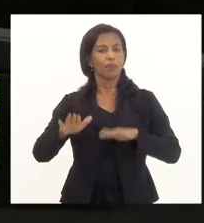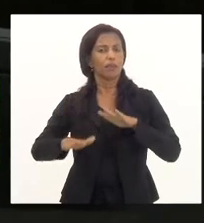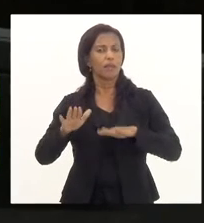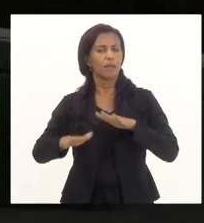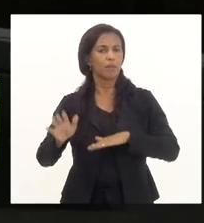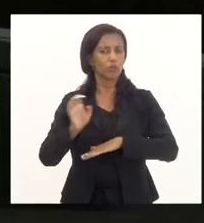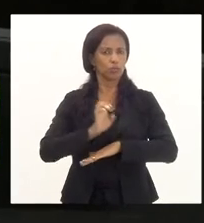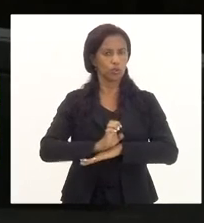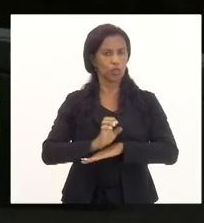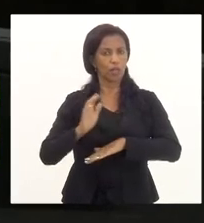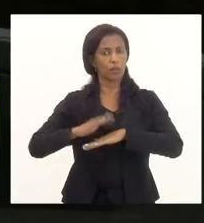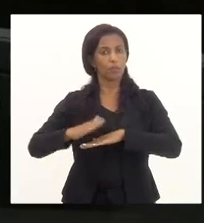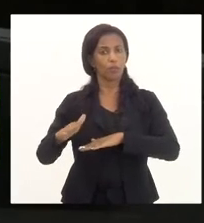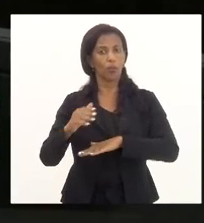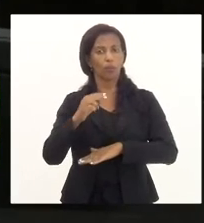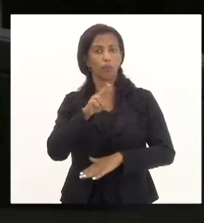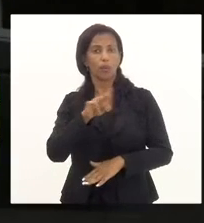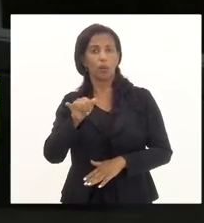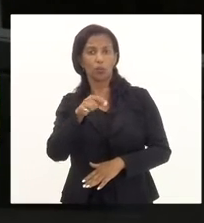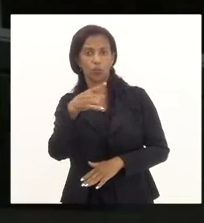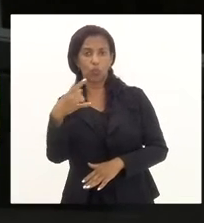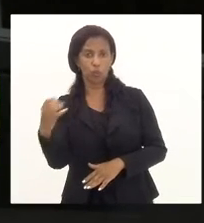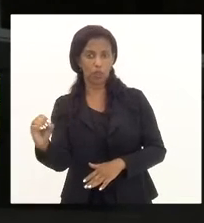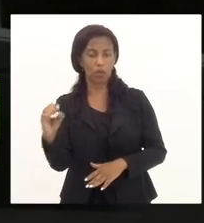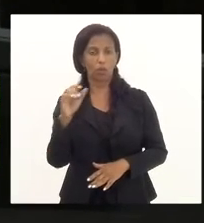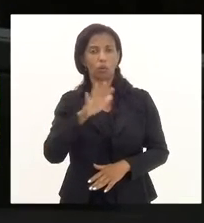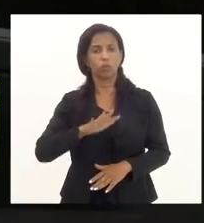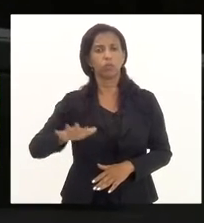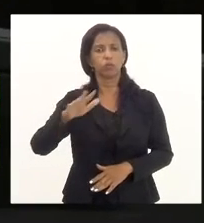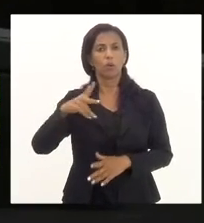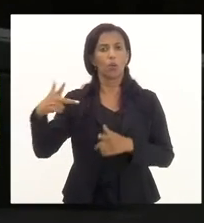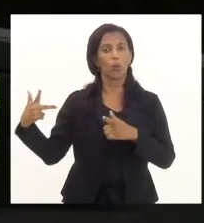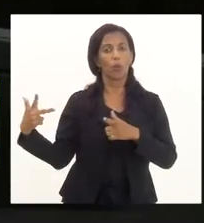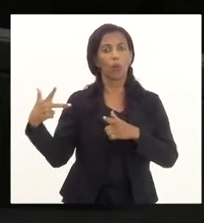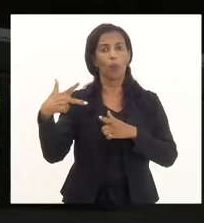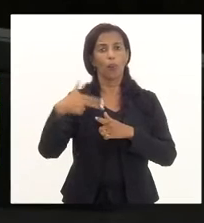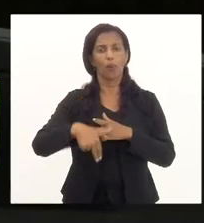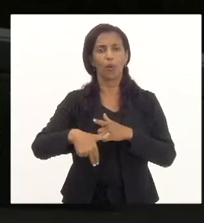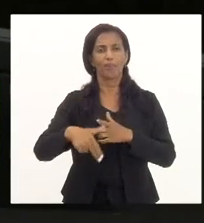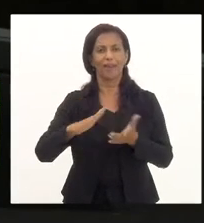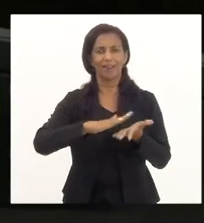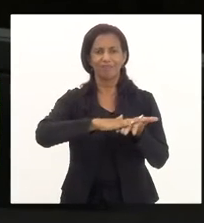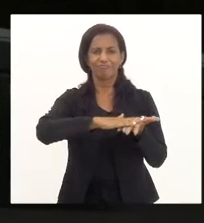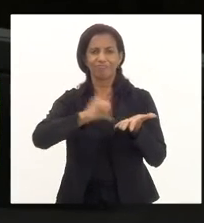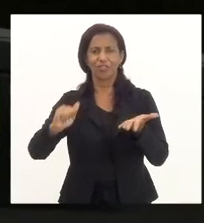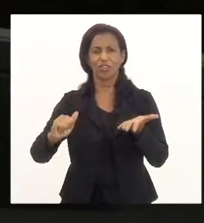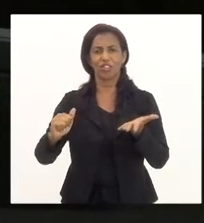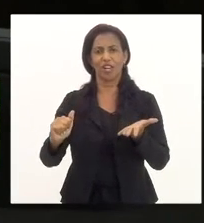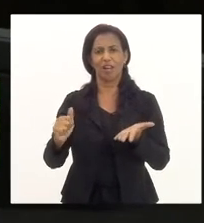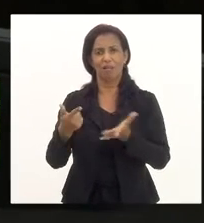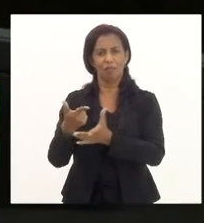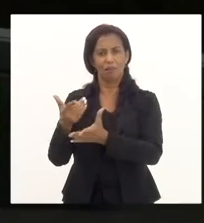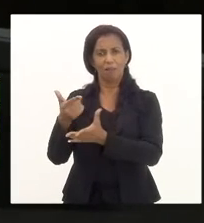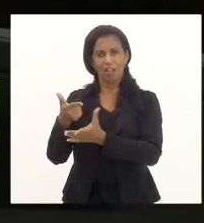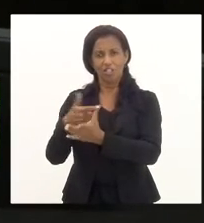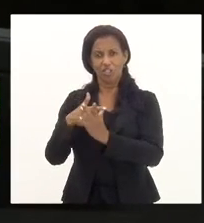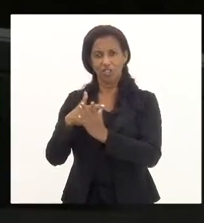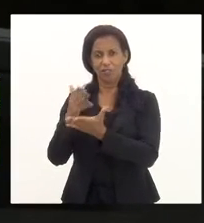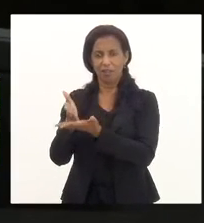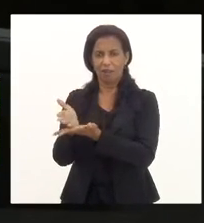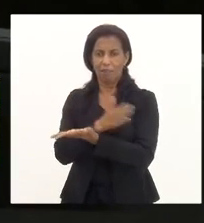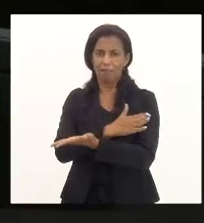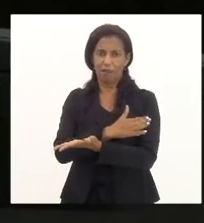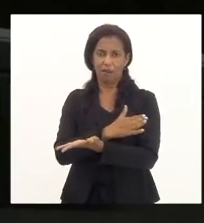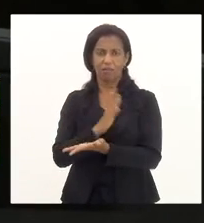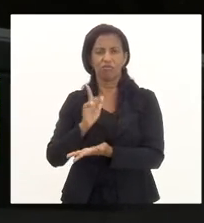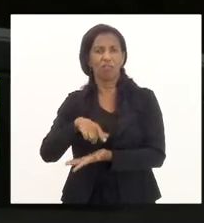depende mais da união é fazer um repute que é Cortar ou seja tirar uma parte da dívida essa é uma